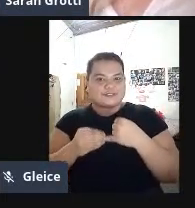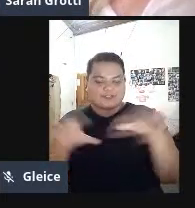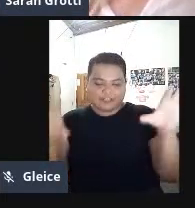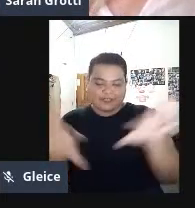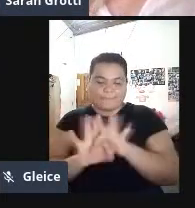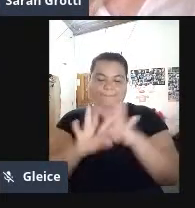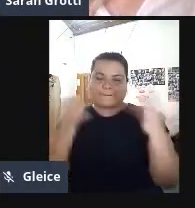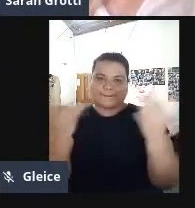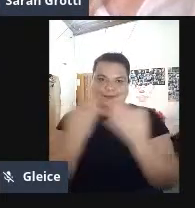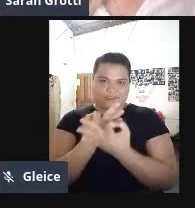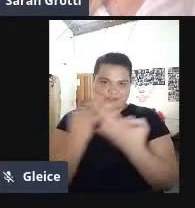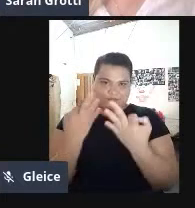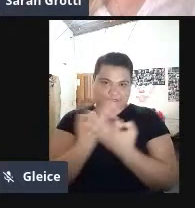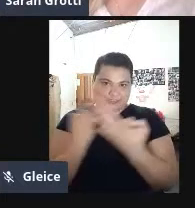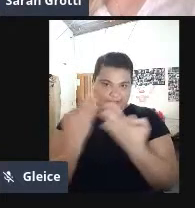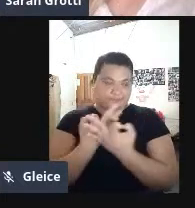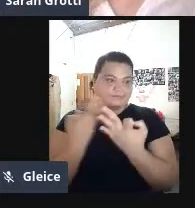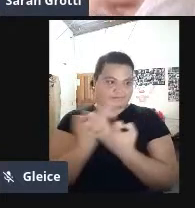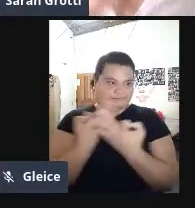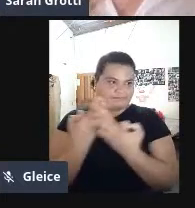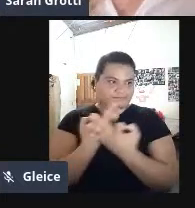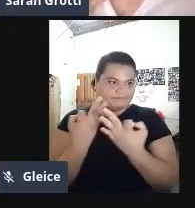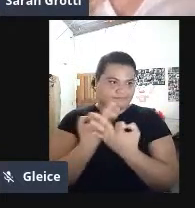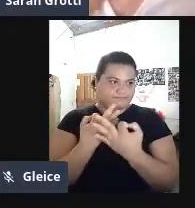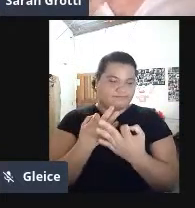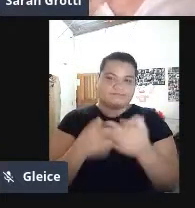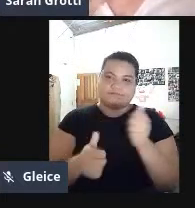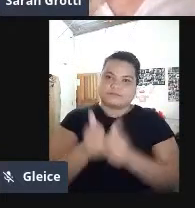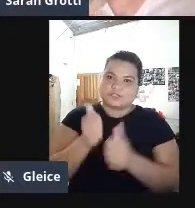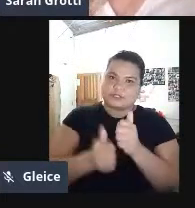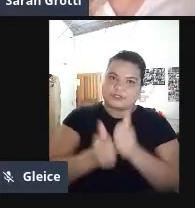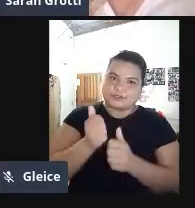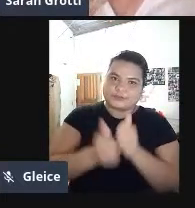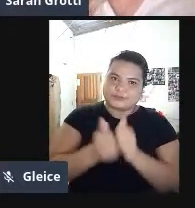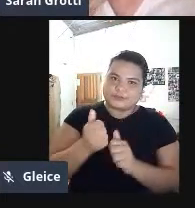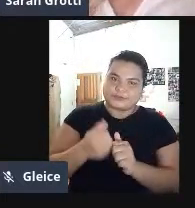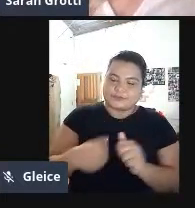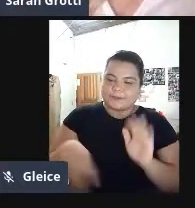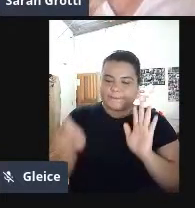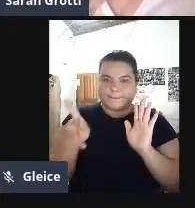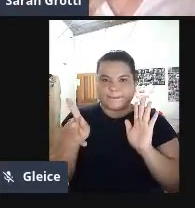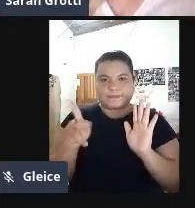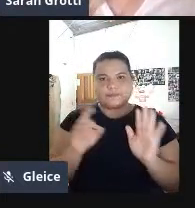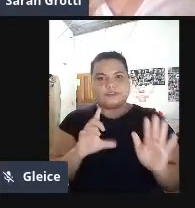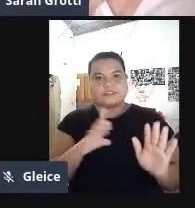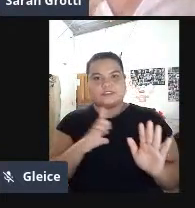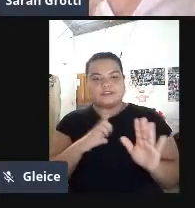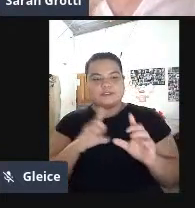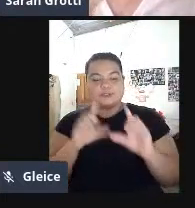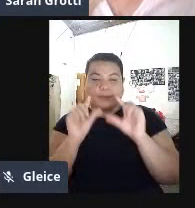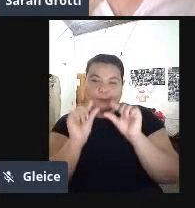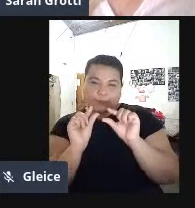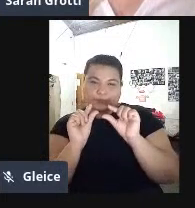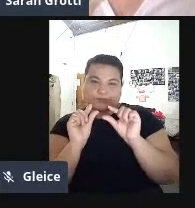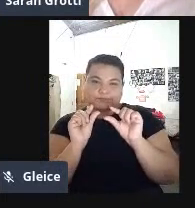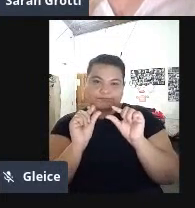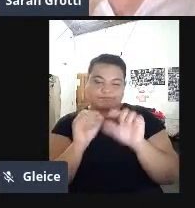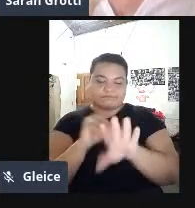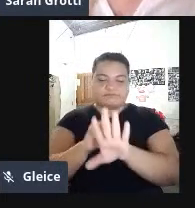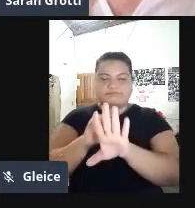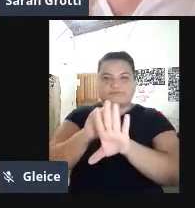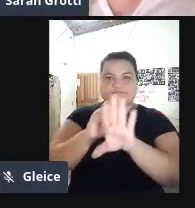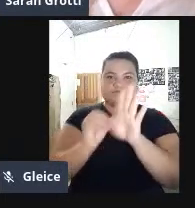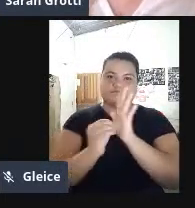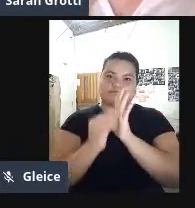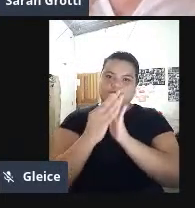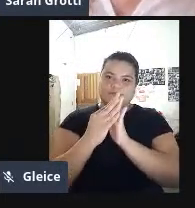cereal, ele vai completar o feijão, que é pobre em lisina, e o feijão é